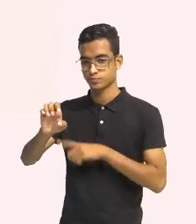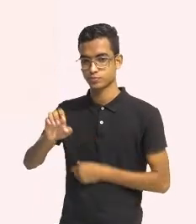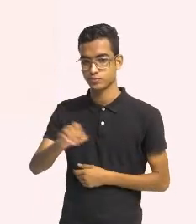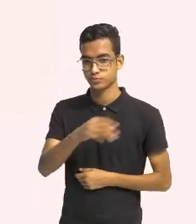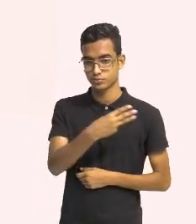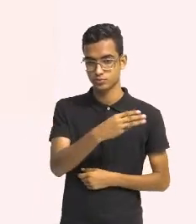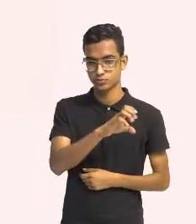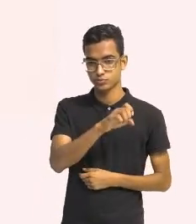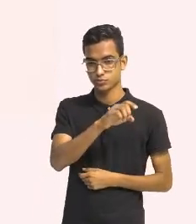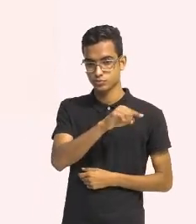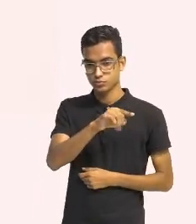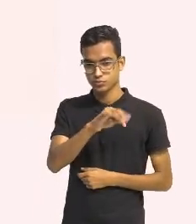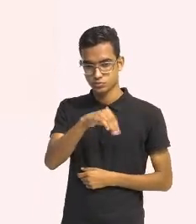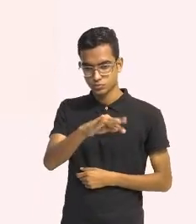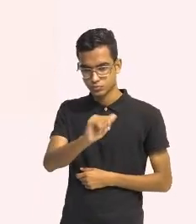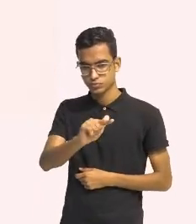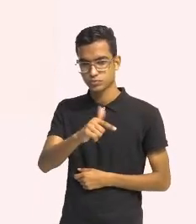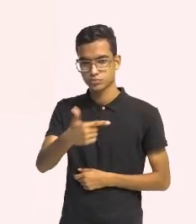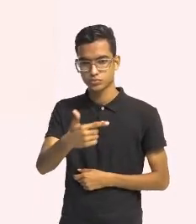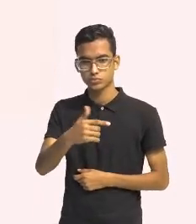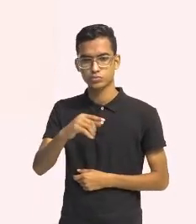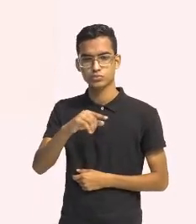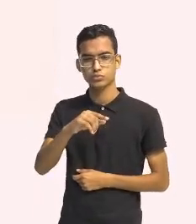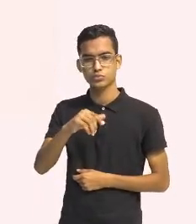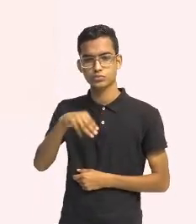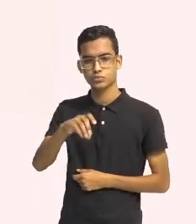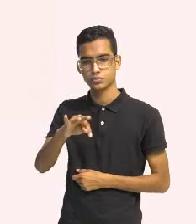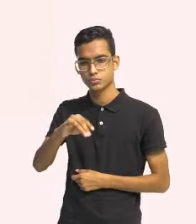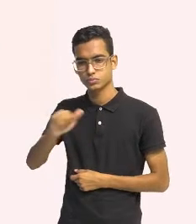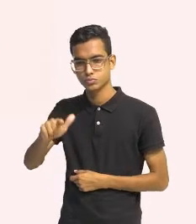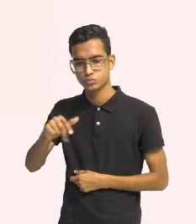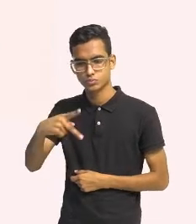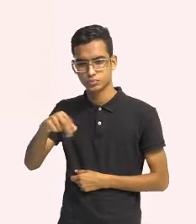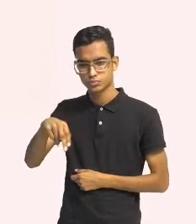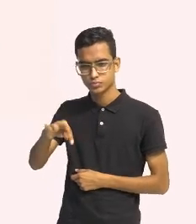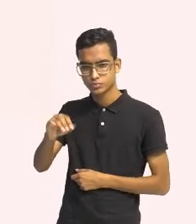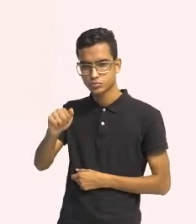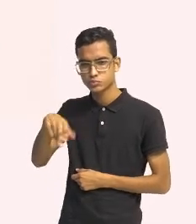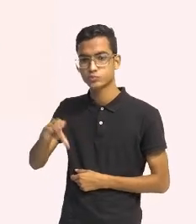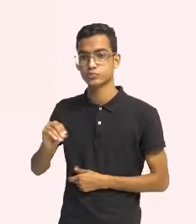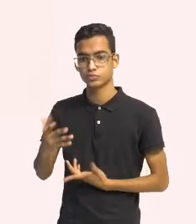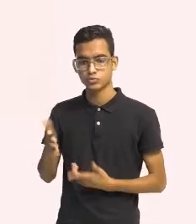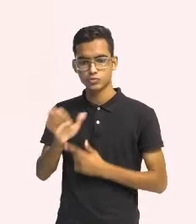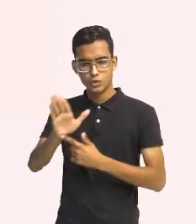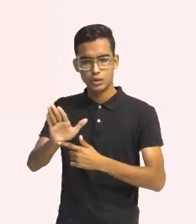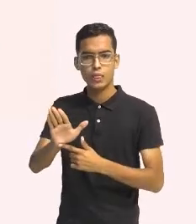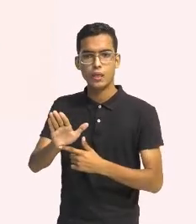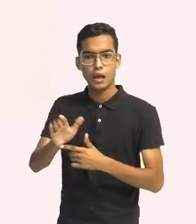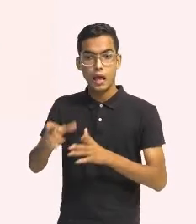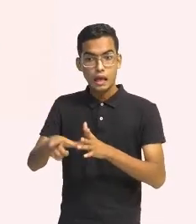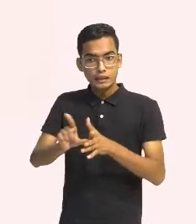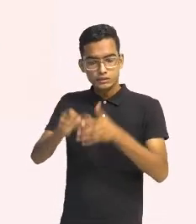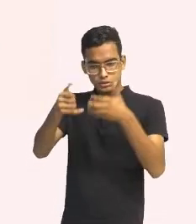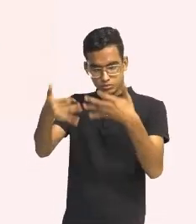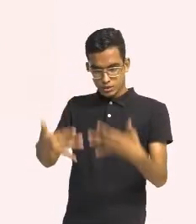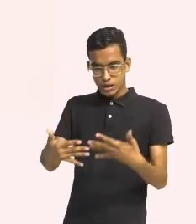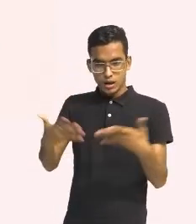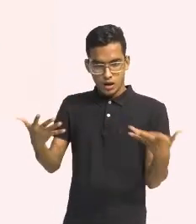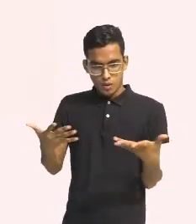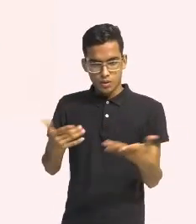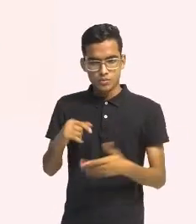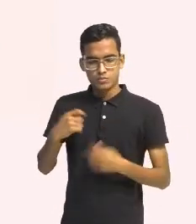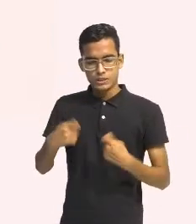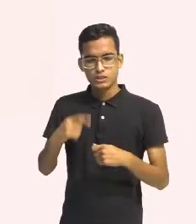3-etil, 2-metilpentano. Gente, eu quero dar um bônus aqui para vocês, eu não posso terminar a aula de hoje sem esse